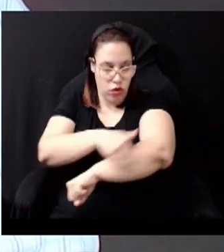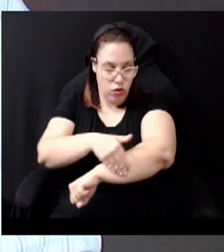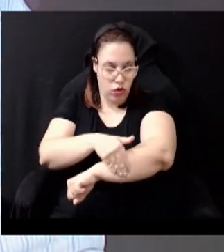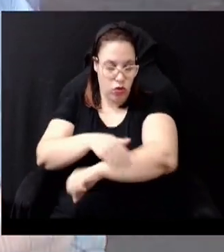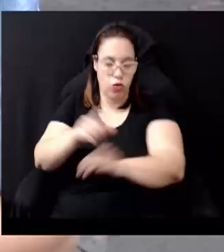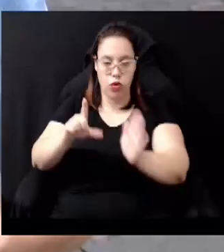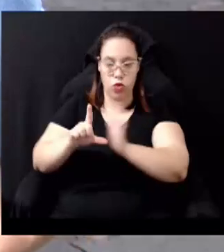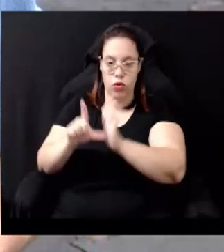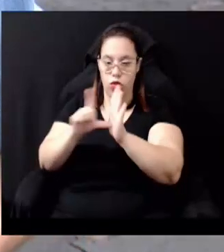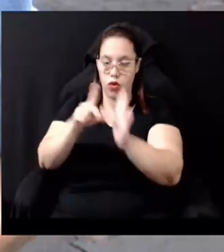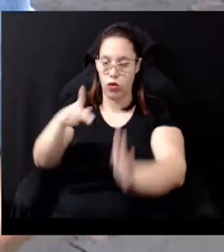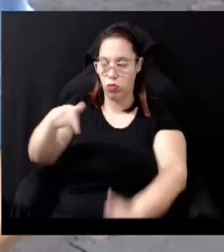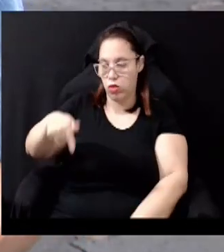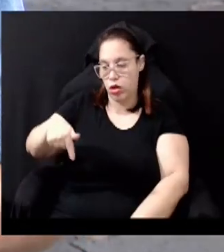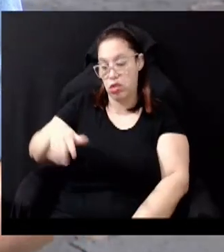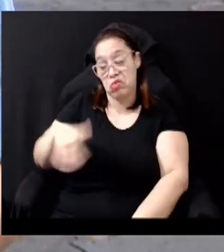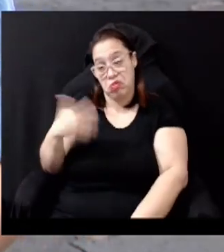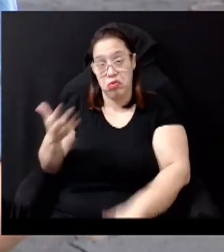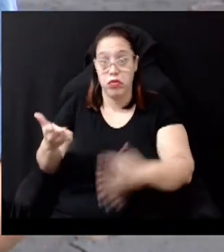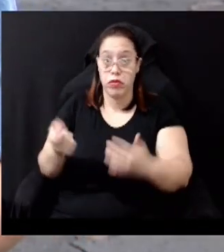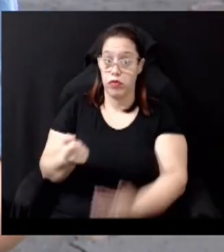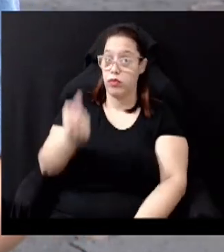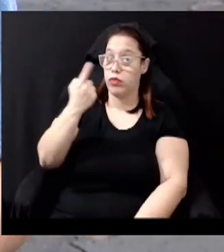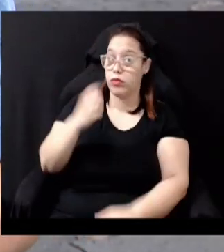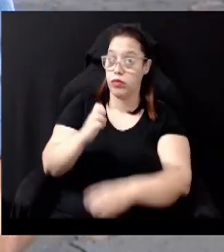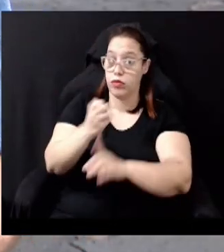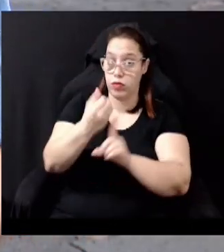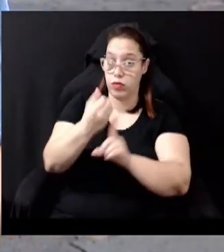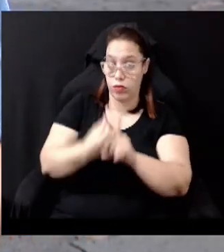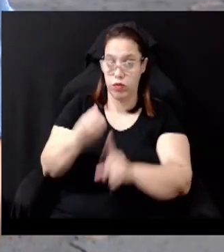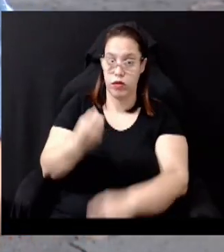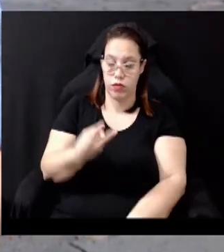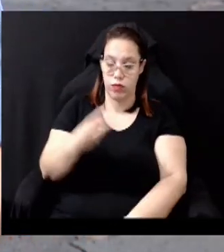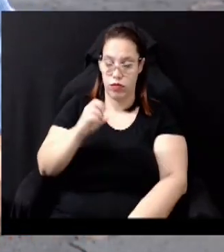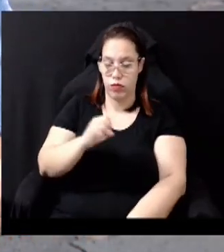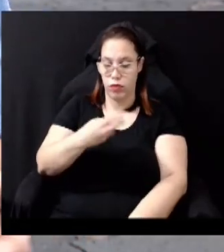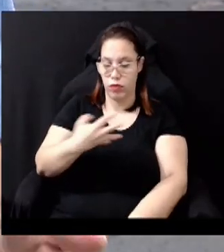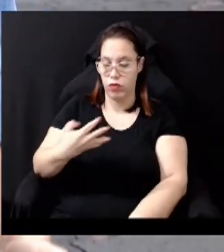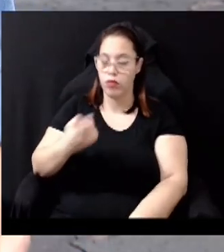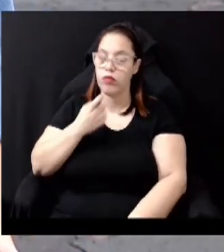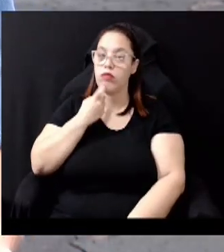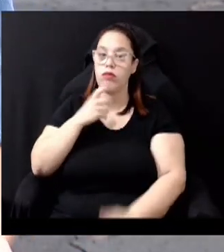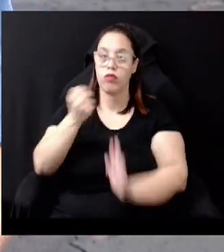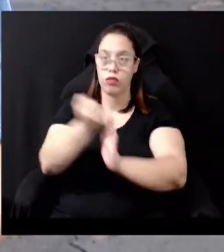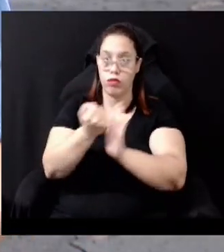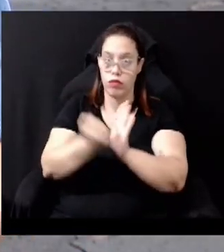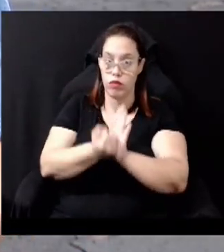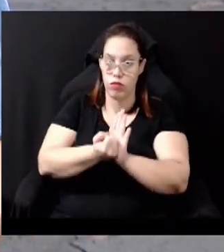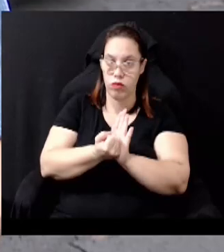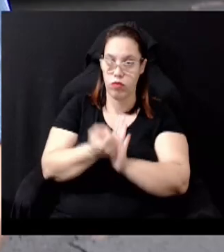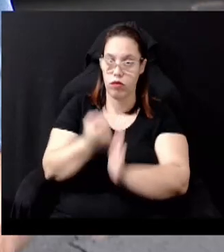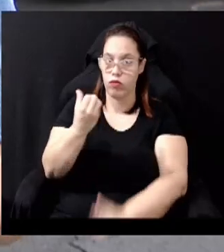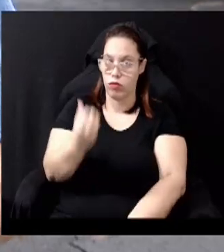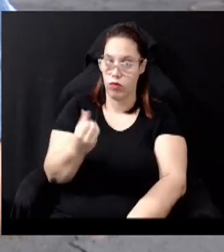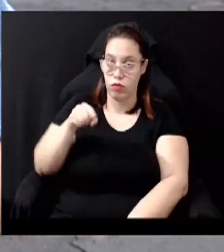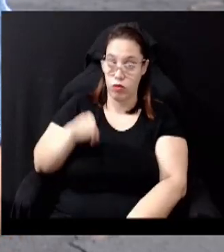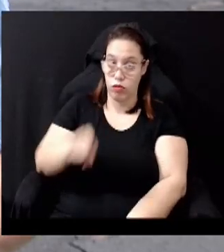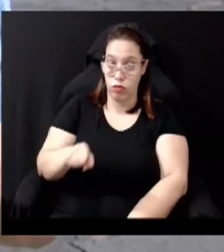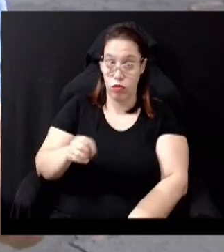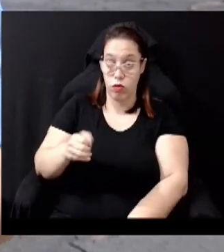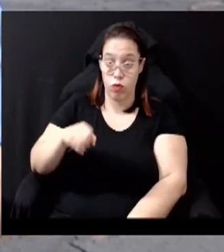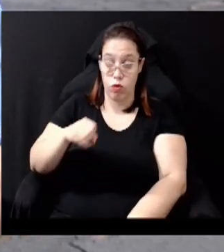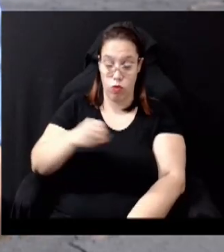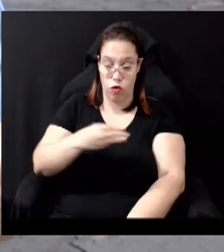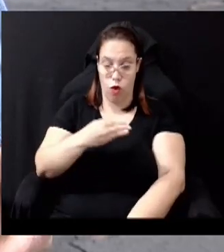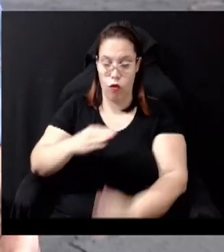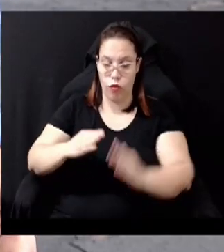parques, etc. No primeiro semestre de 2024, Campinas registrou mais de 6 mil novos imóveis, um crescimento